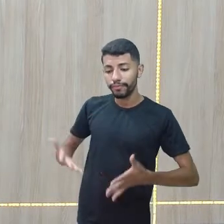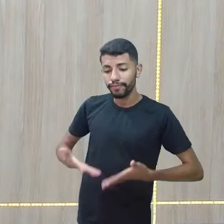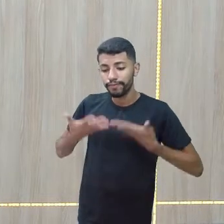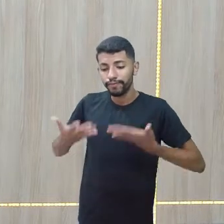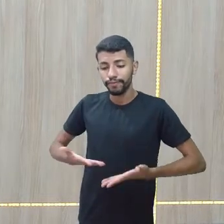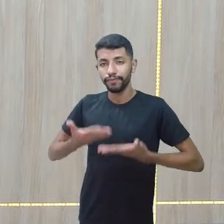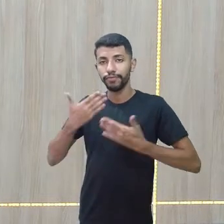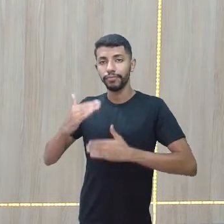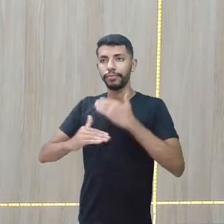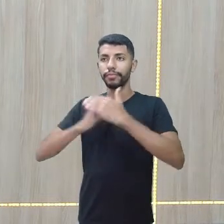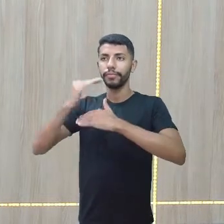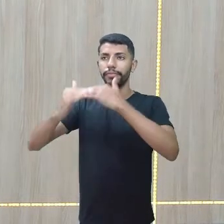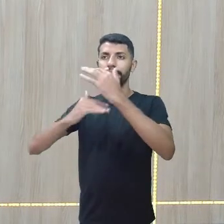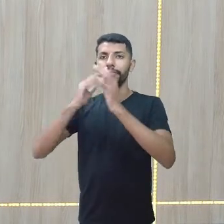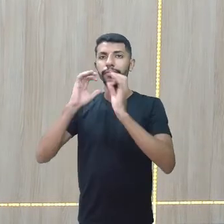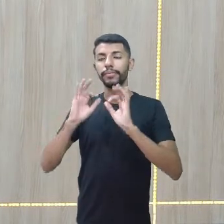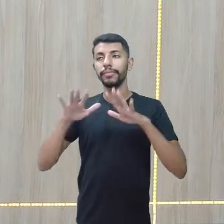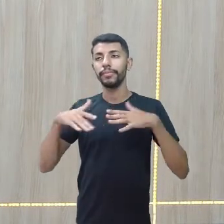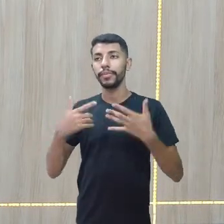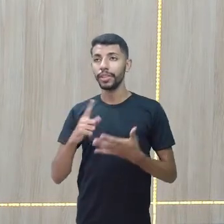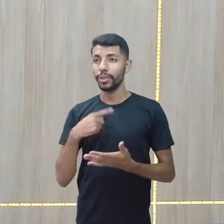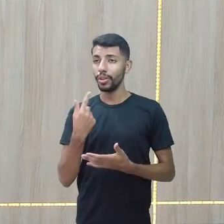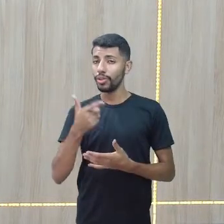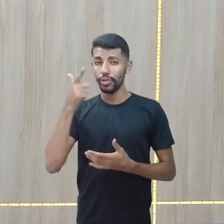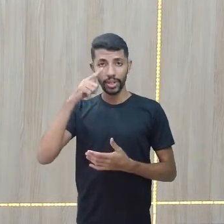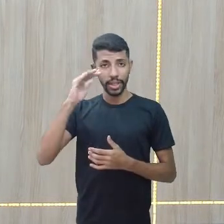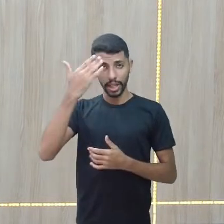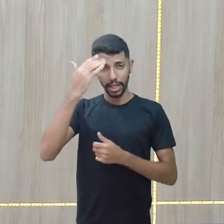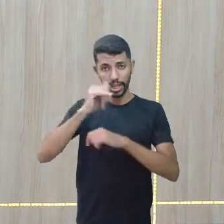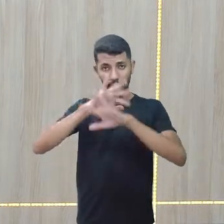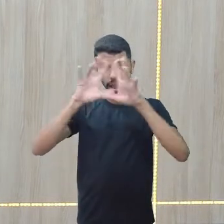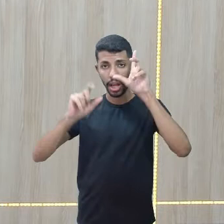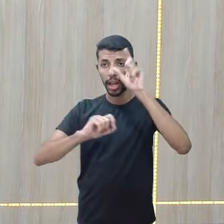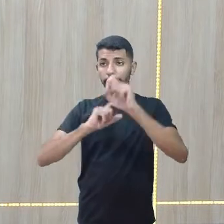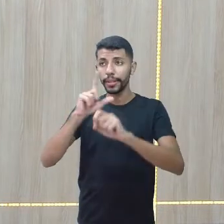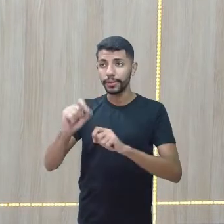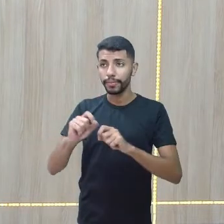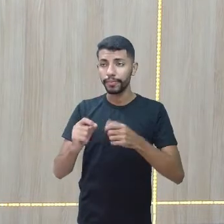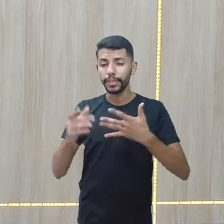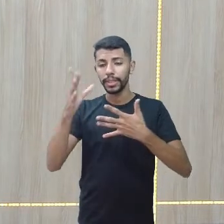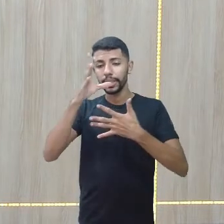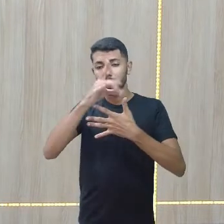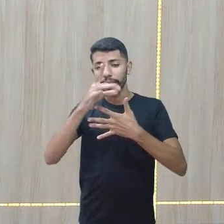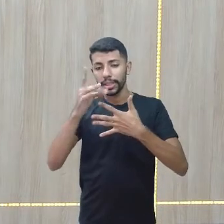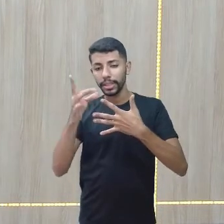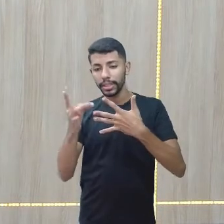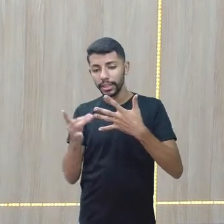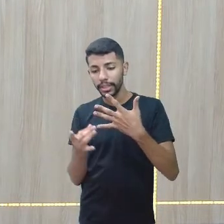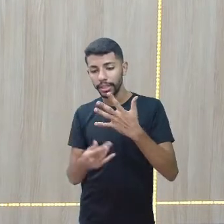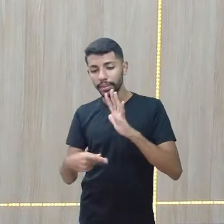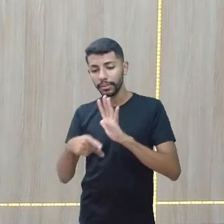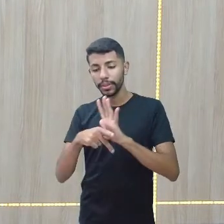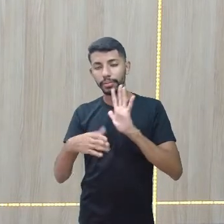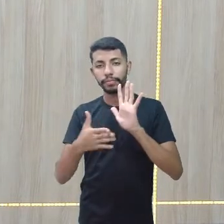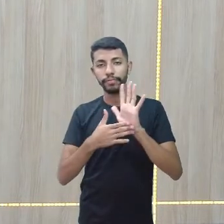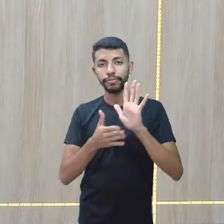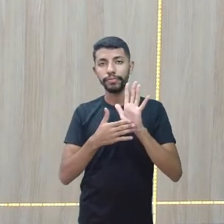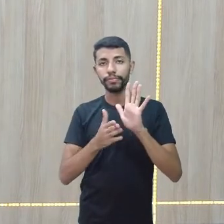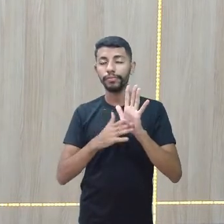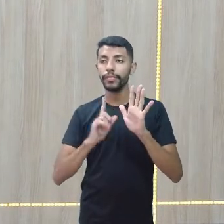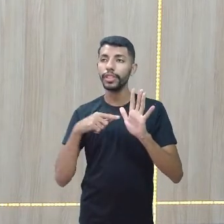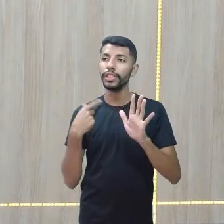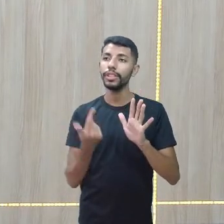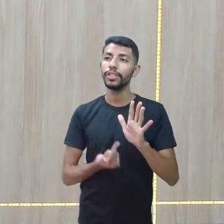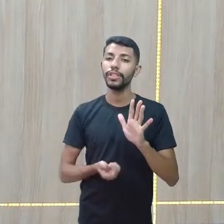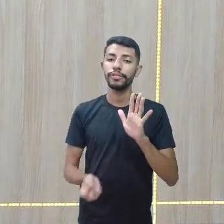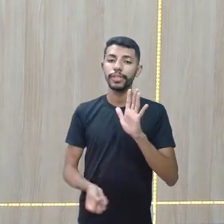E aí a gente vai, de verdade, entender as especificidades das propostas que a gente vai